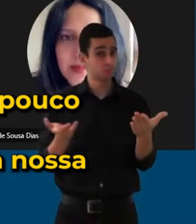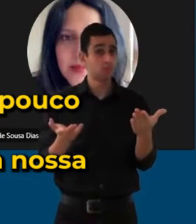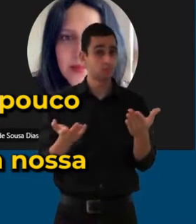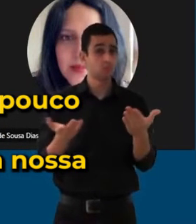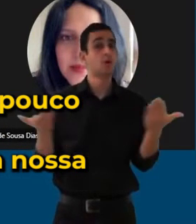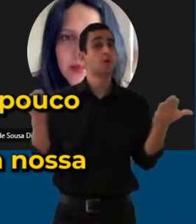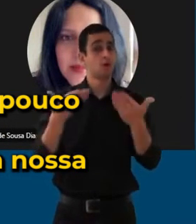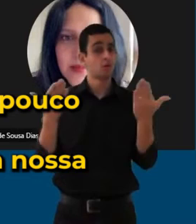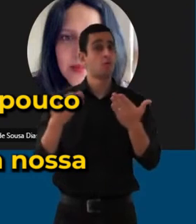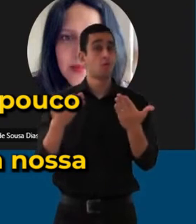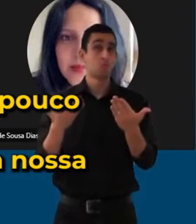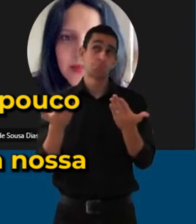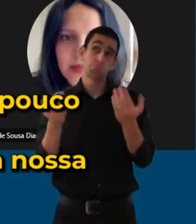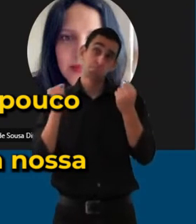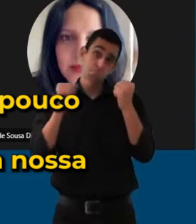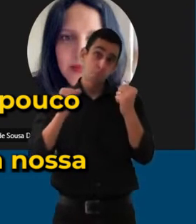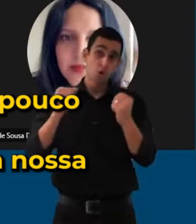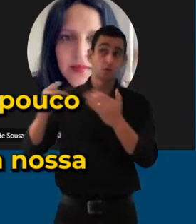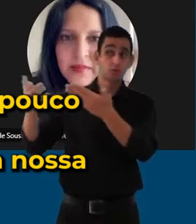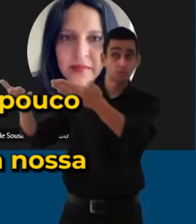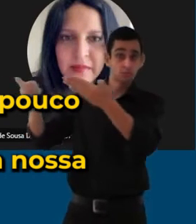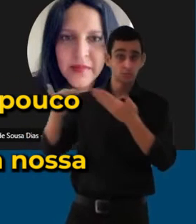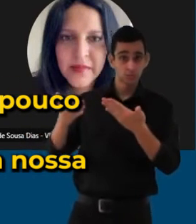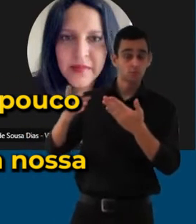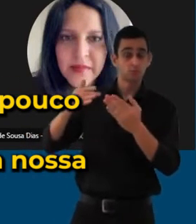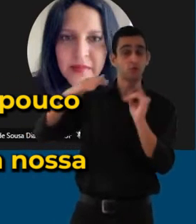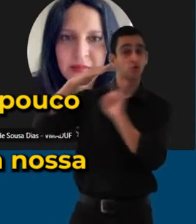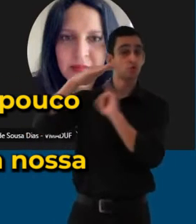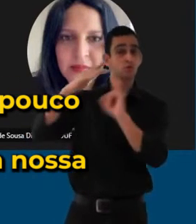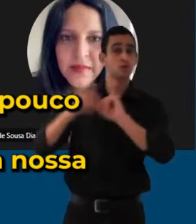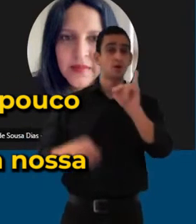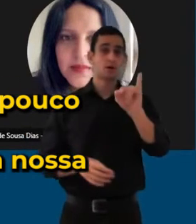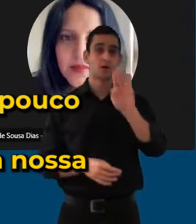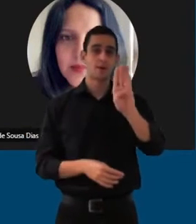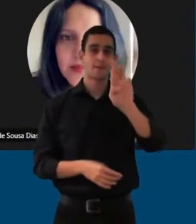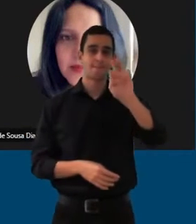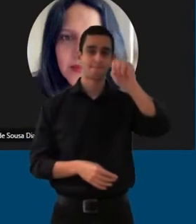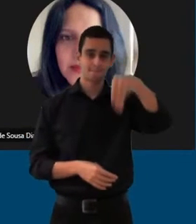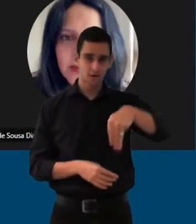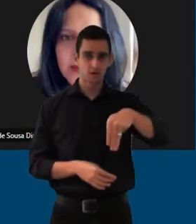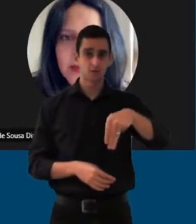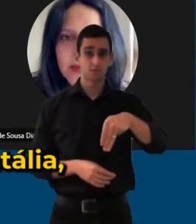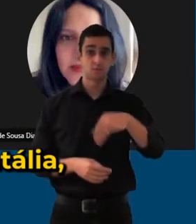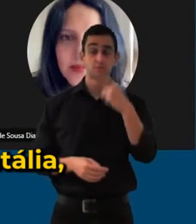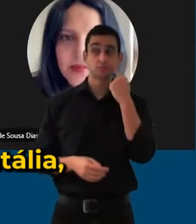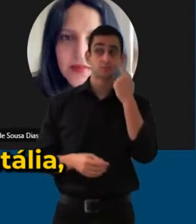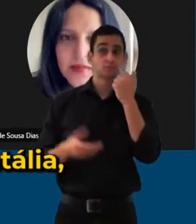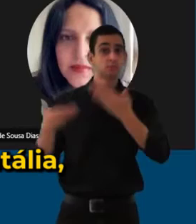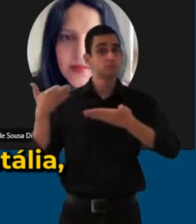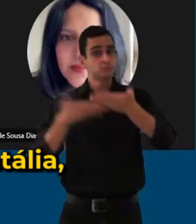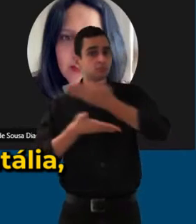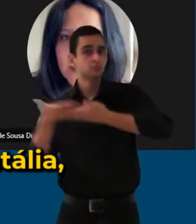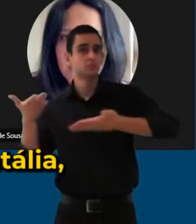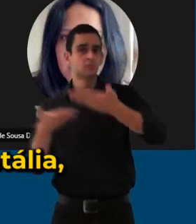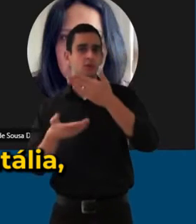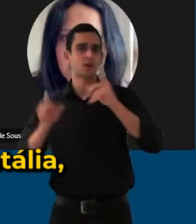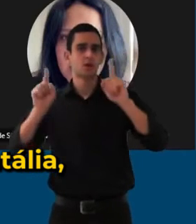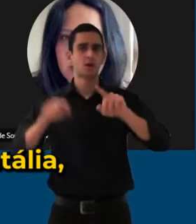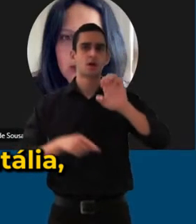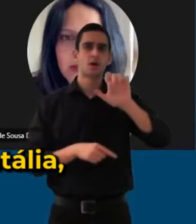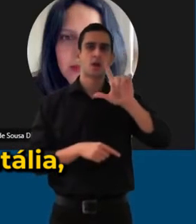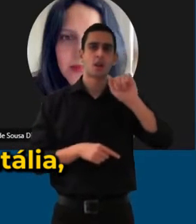um pouco agora, né, para contribuir um pouco para a nossa conversa. Eu não sei se a doutora Elaine, a